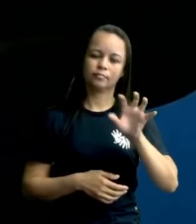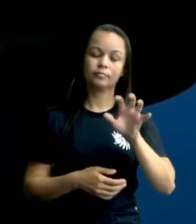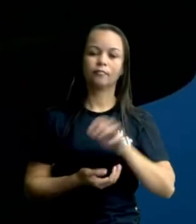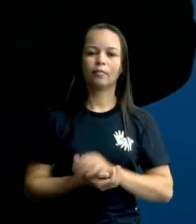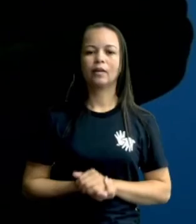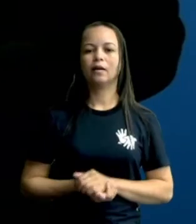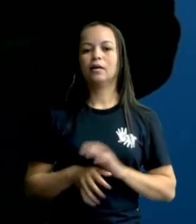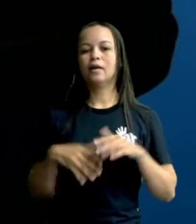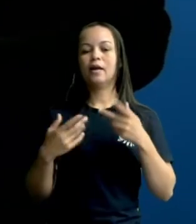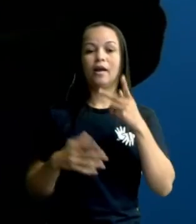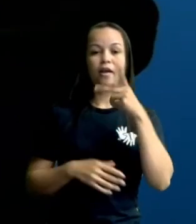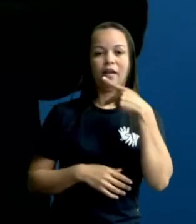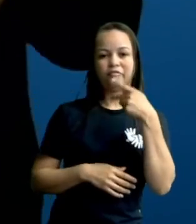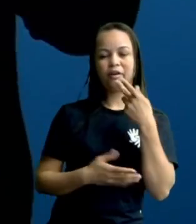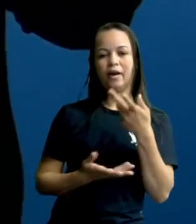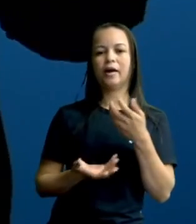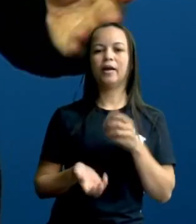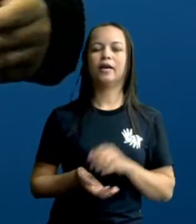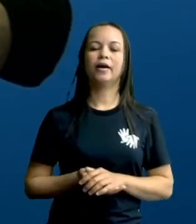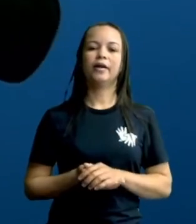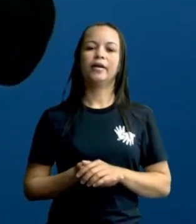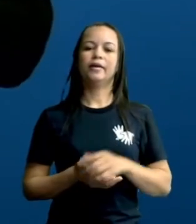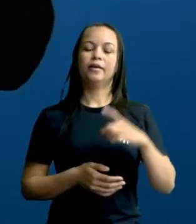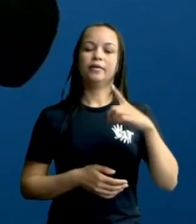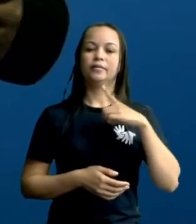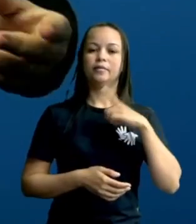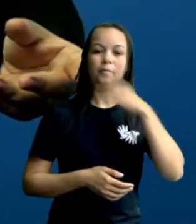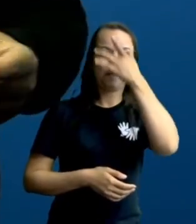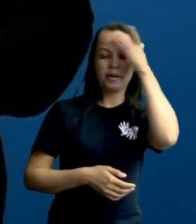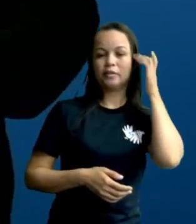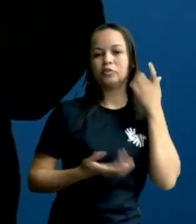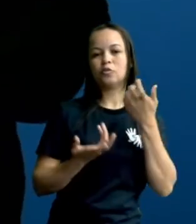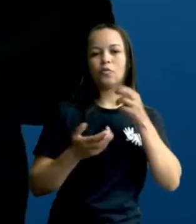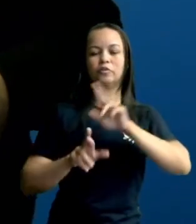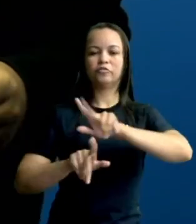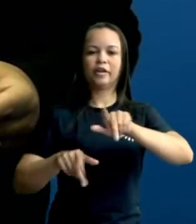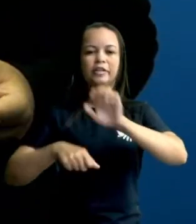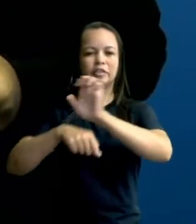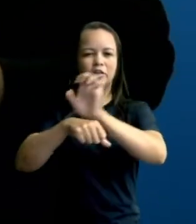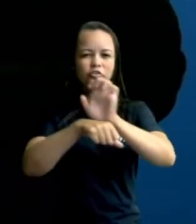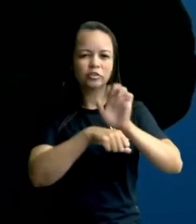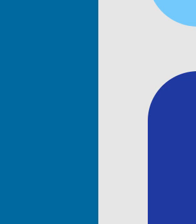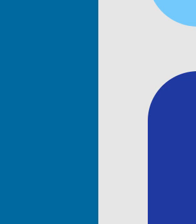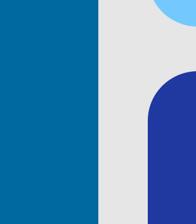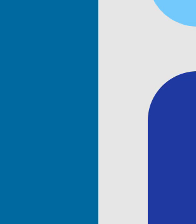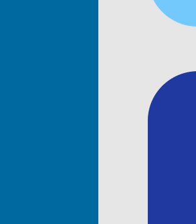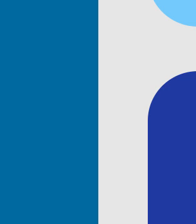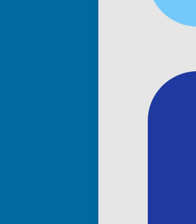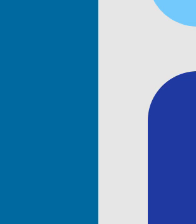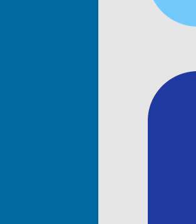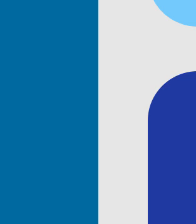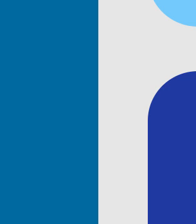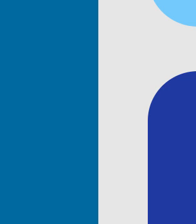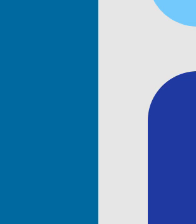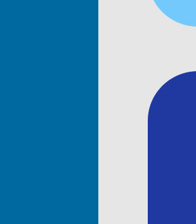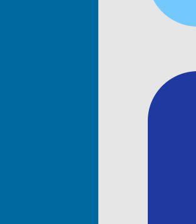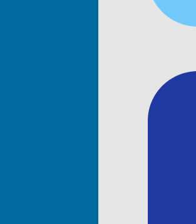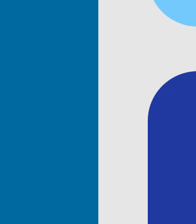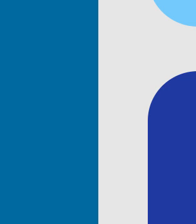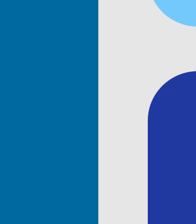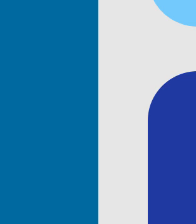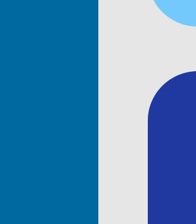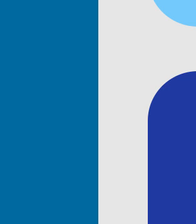seja, é a fala entre habitantes de diferentes regiões, de estados, a pronúncia. Provavelmente se você falar